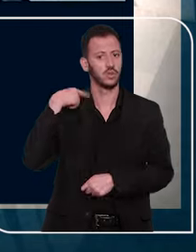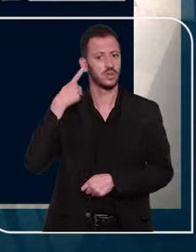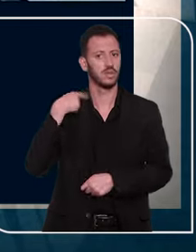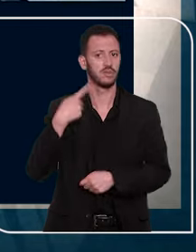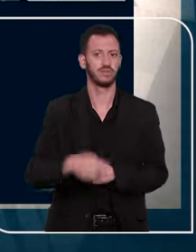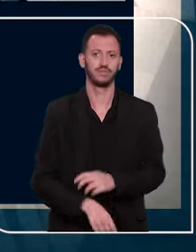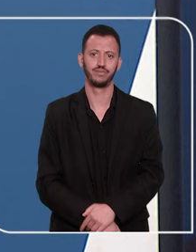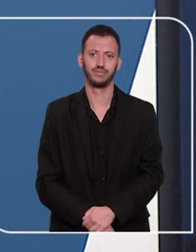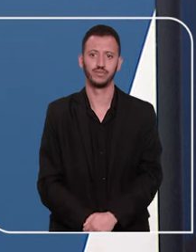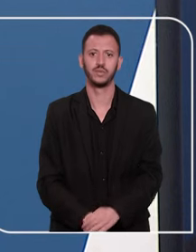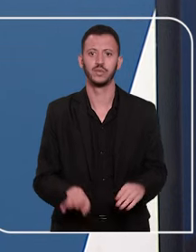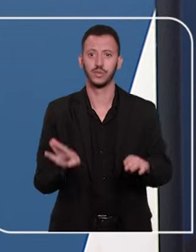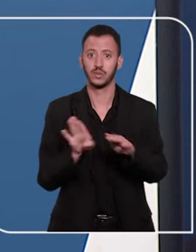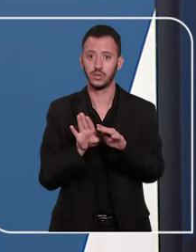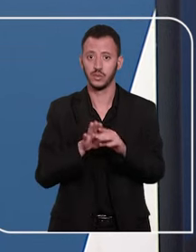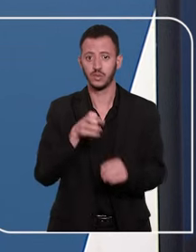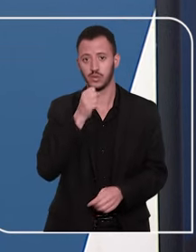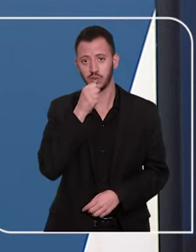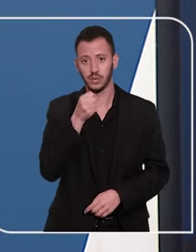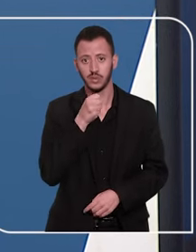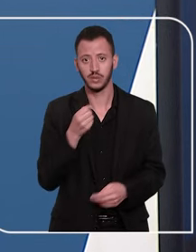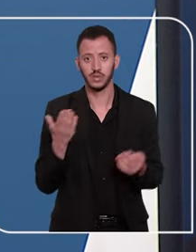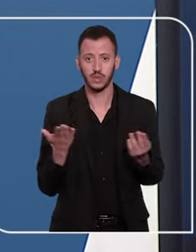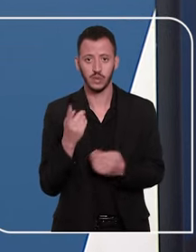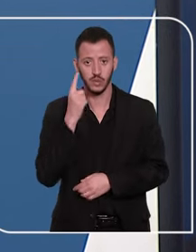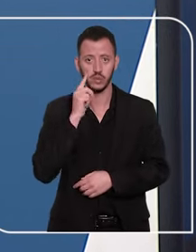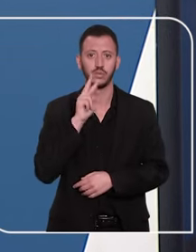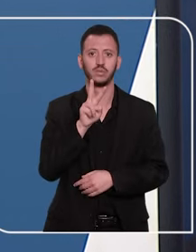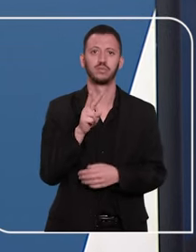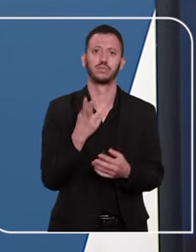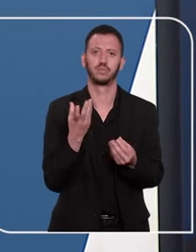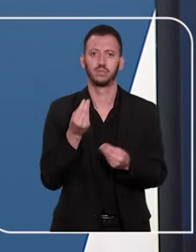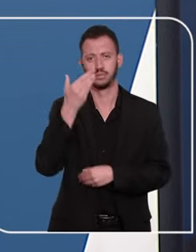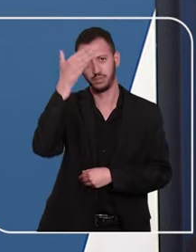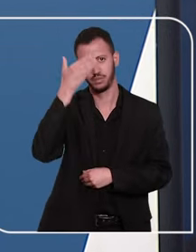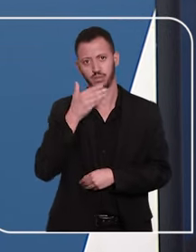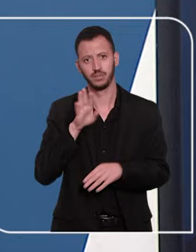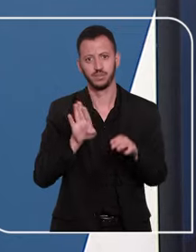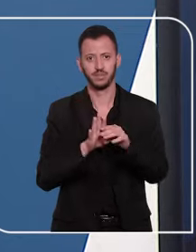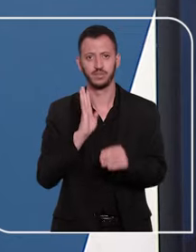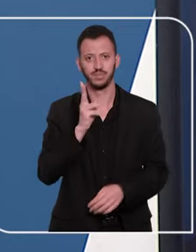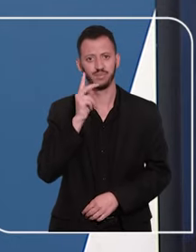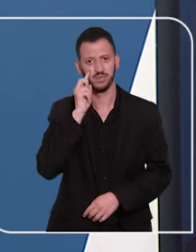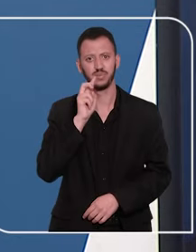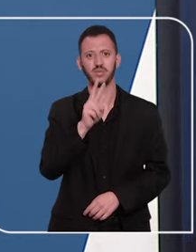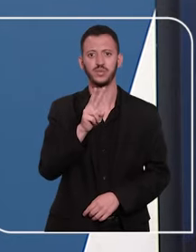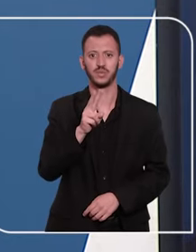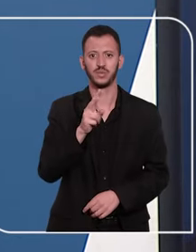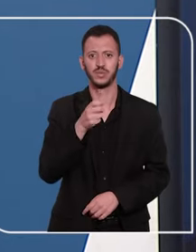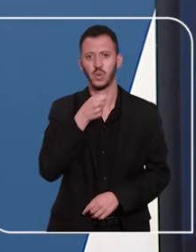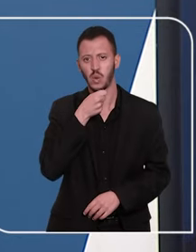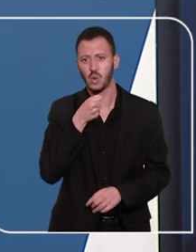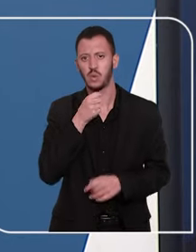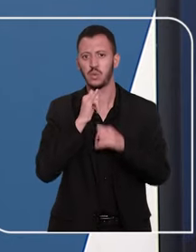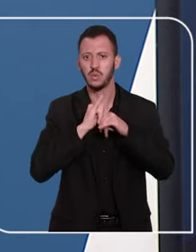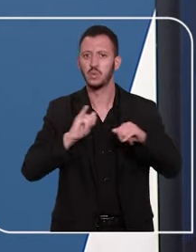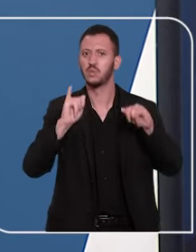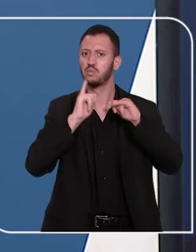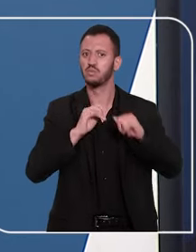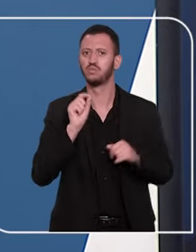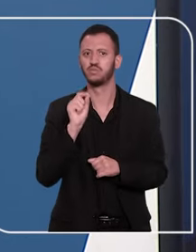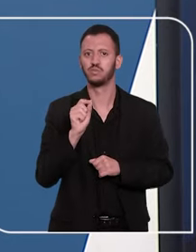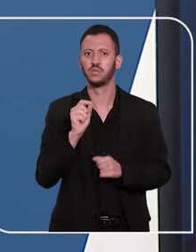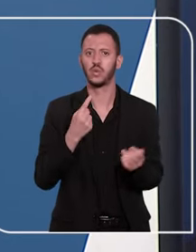de advogado assim como na reportagem que acabamos de ver muito provavelmente você já viu notícias por